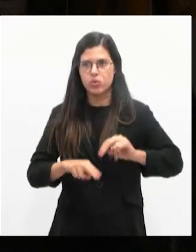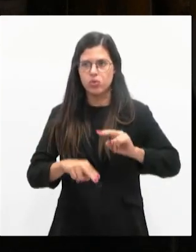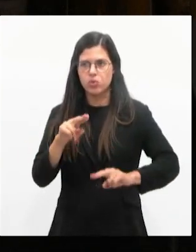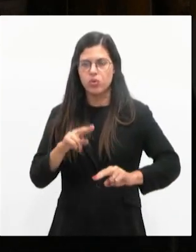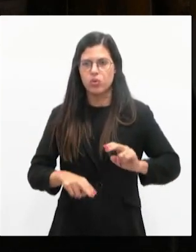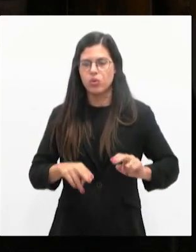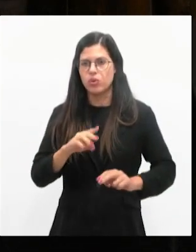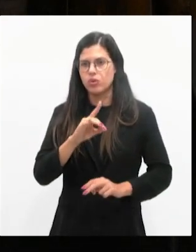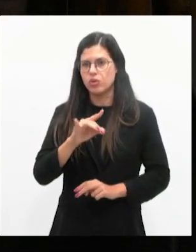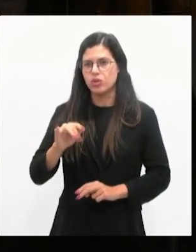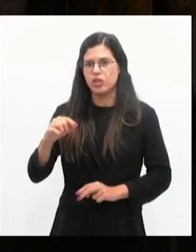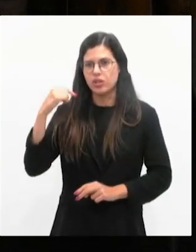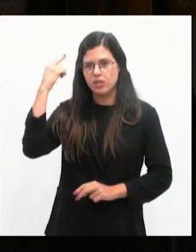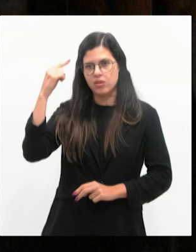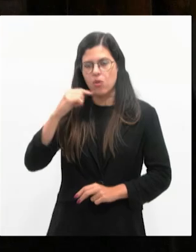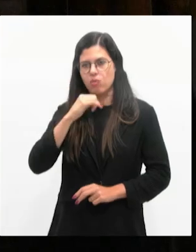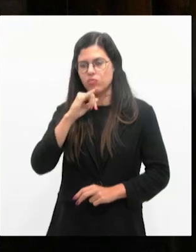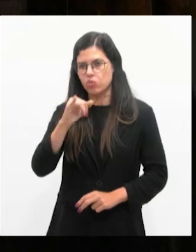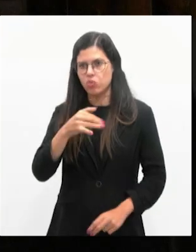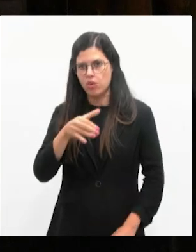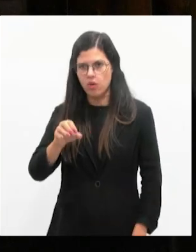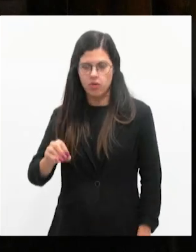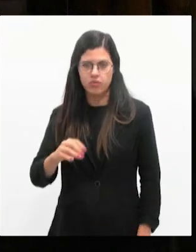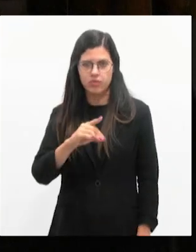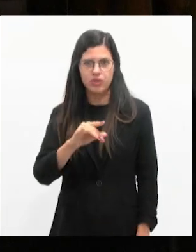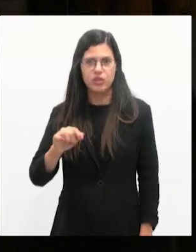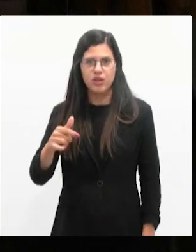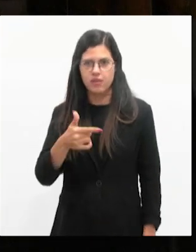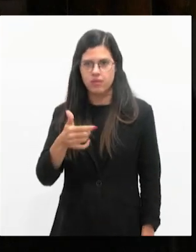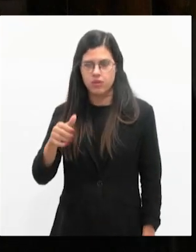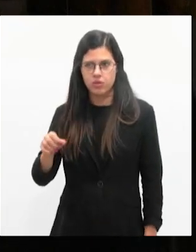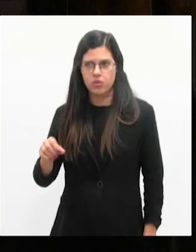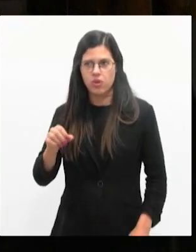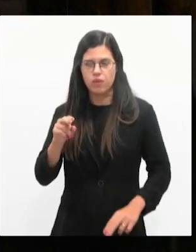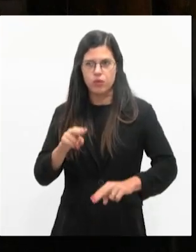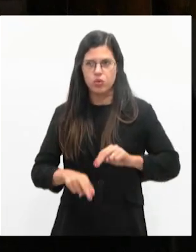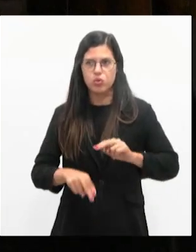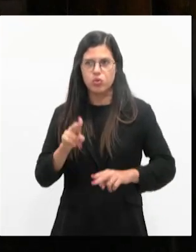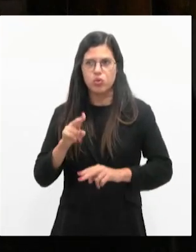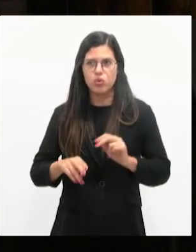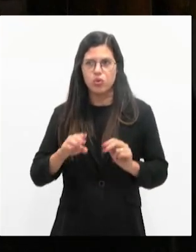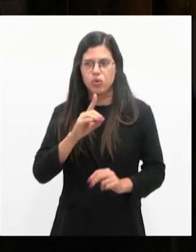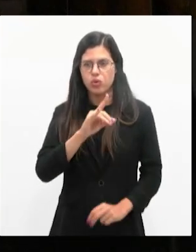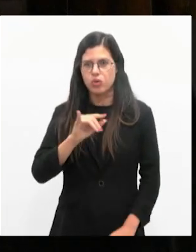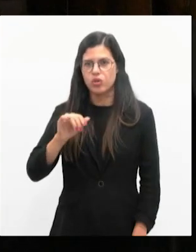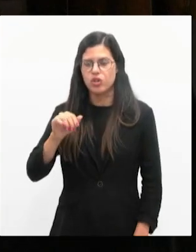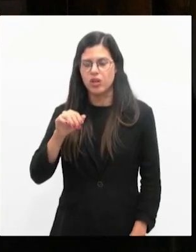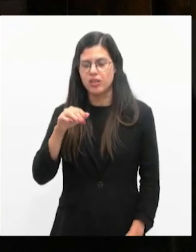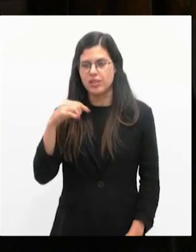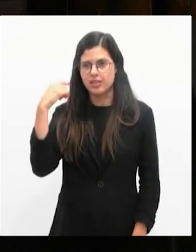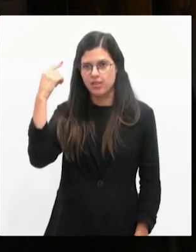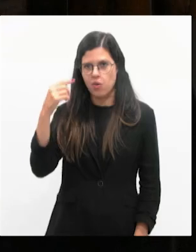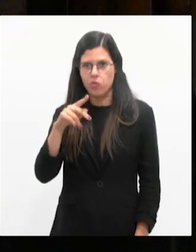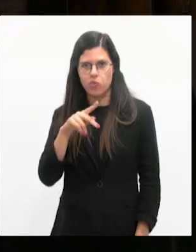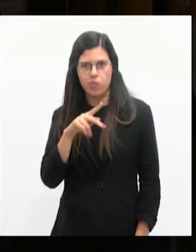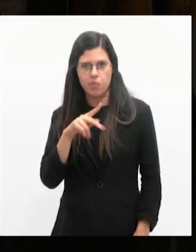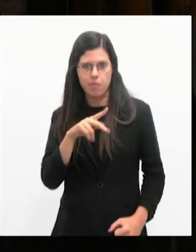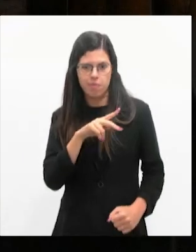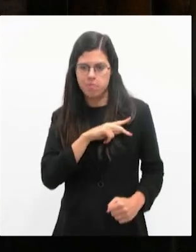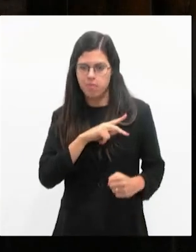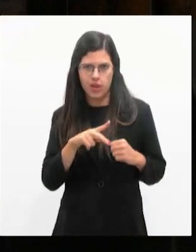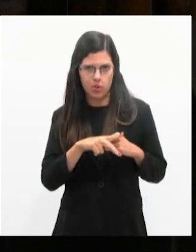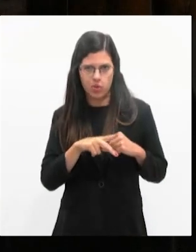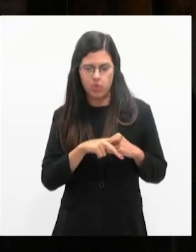de São João, dia 29 de junho, Dia de São Pedro.